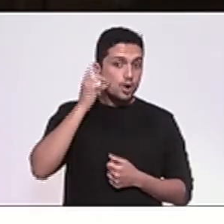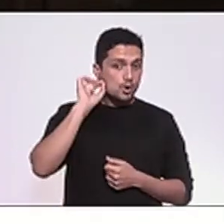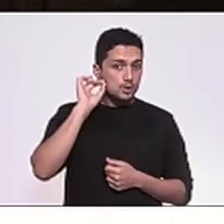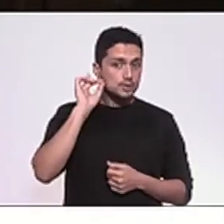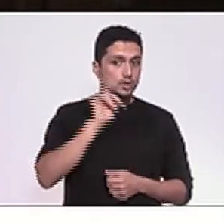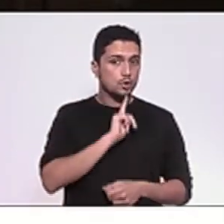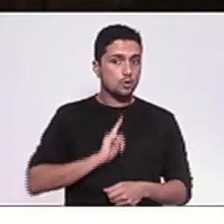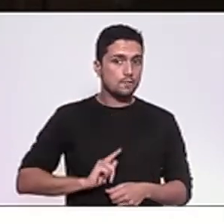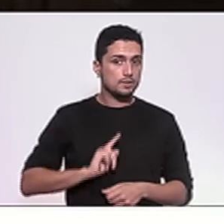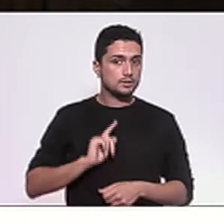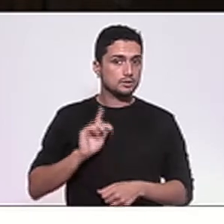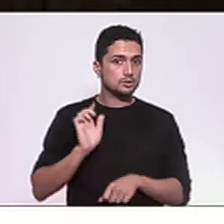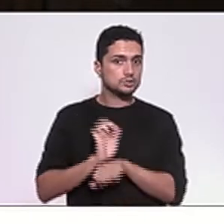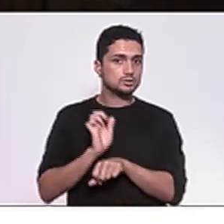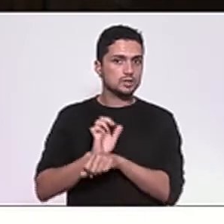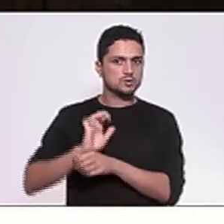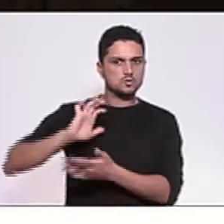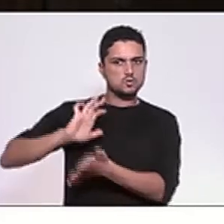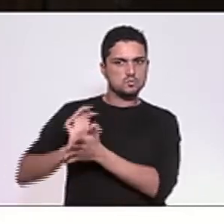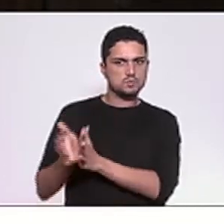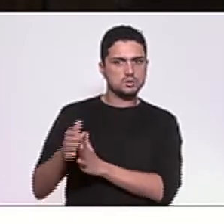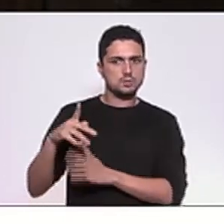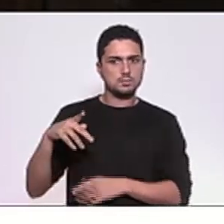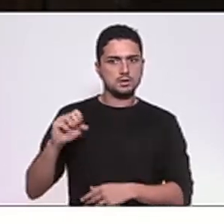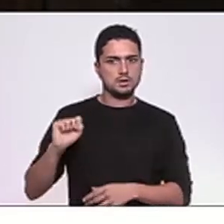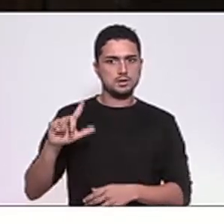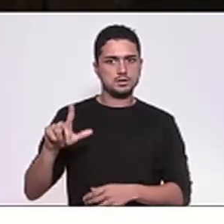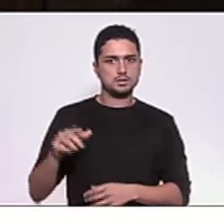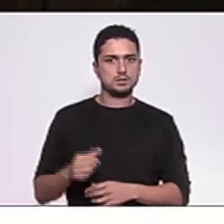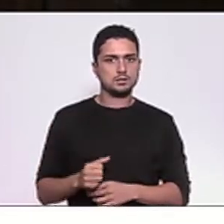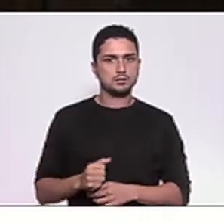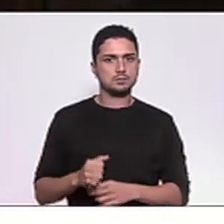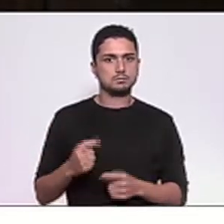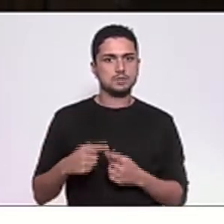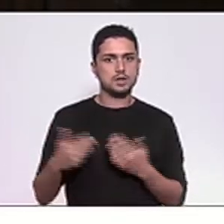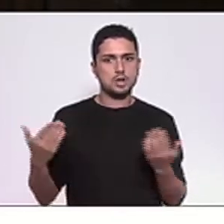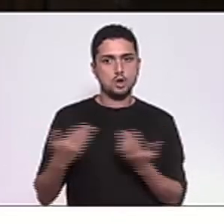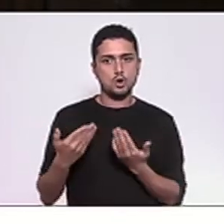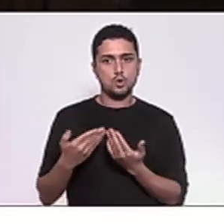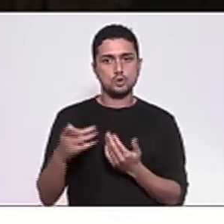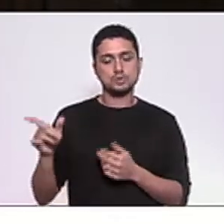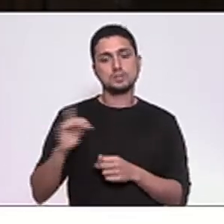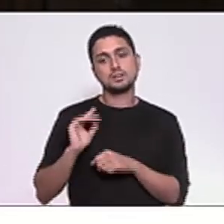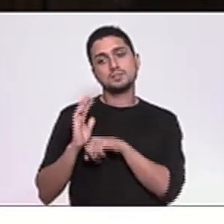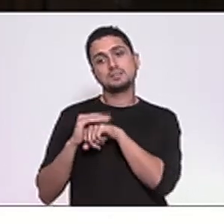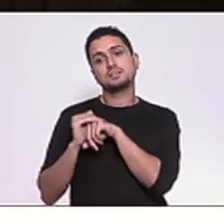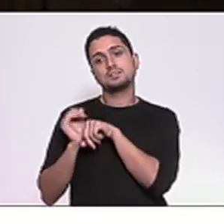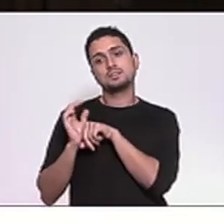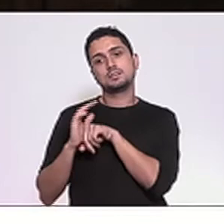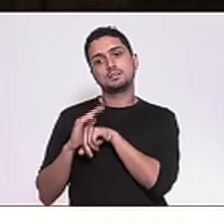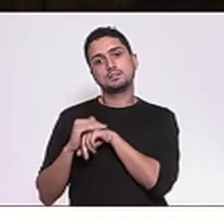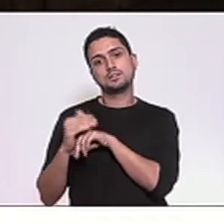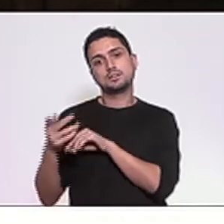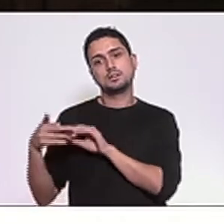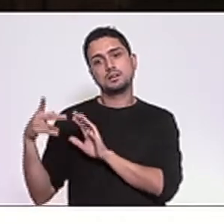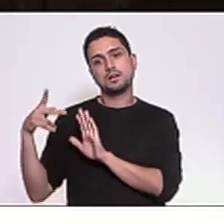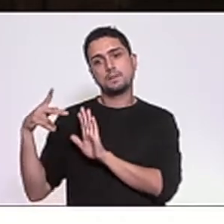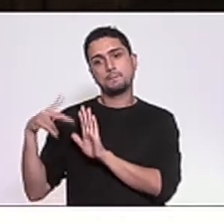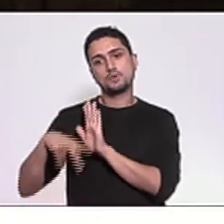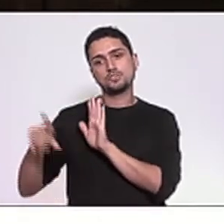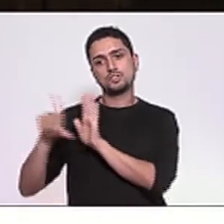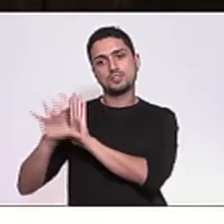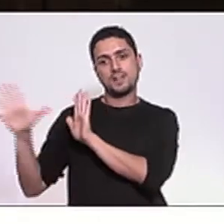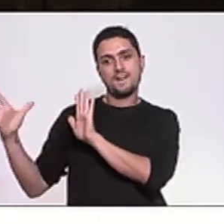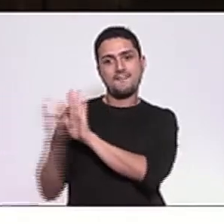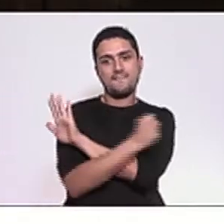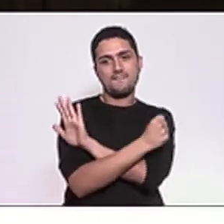estado humilhou a bancada do PSL Aliança para hoje acarinhá-los, roubando um projeto de